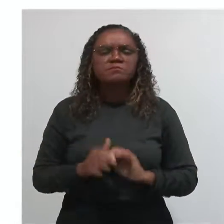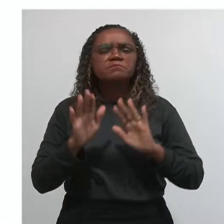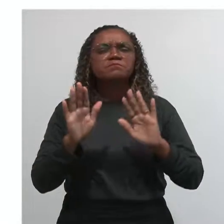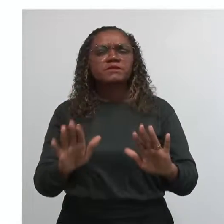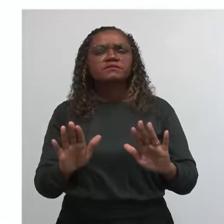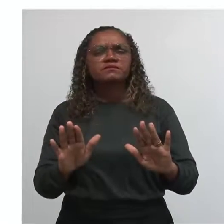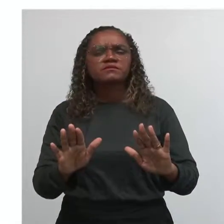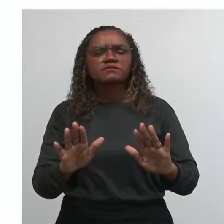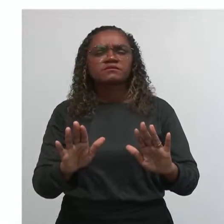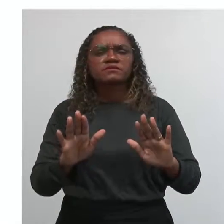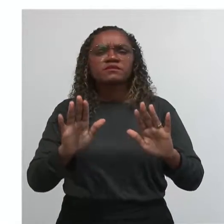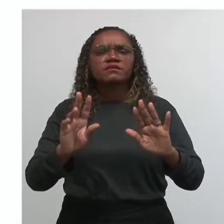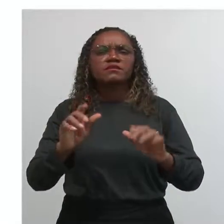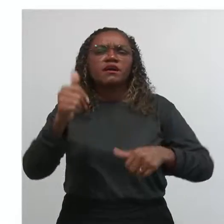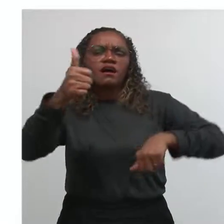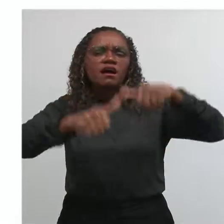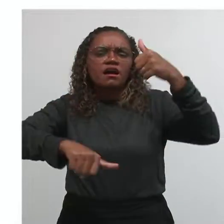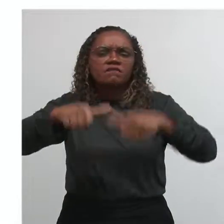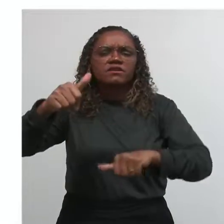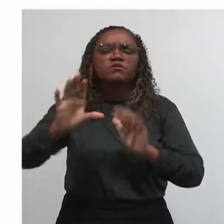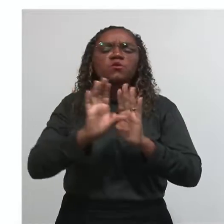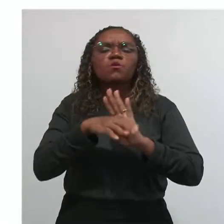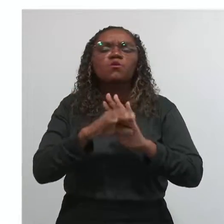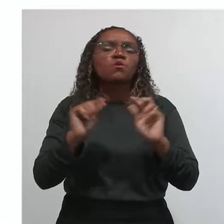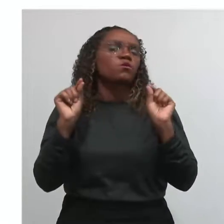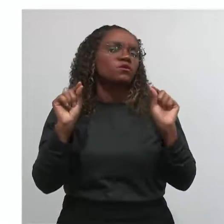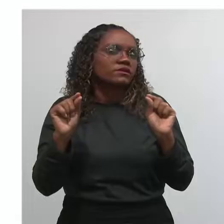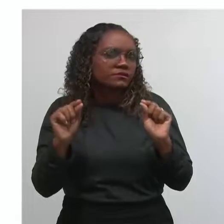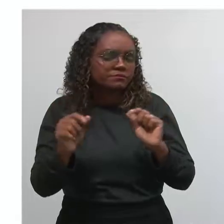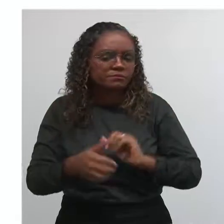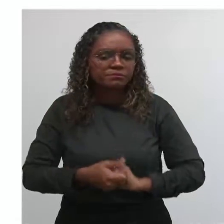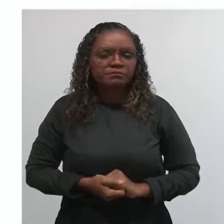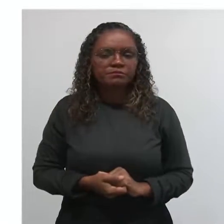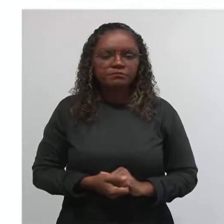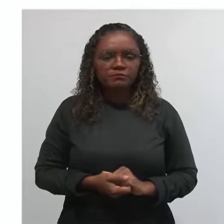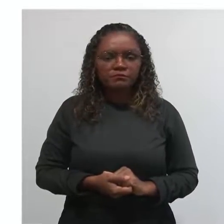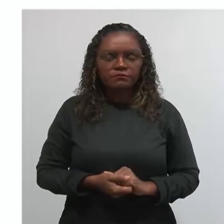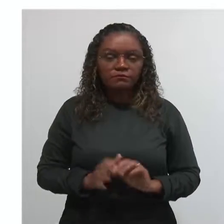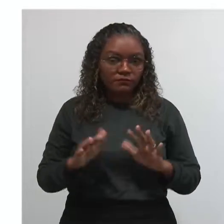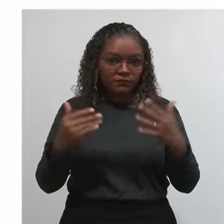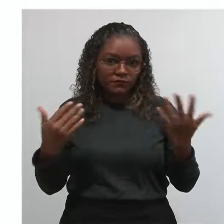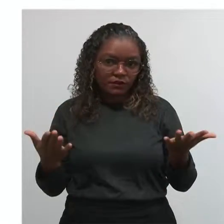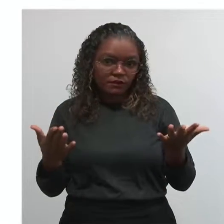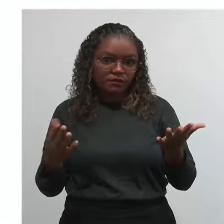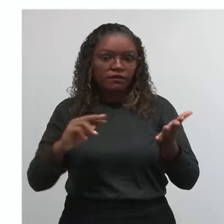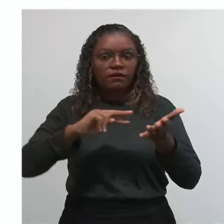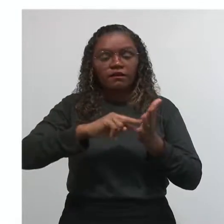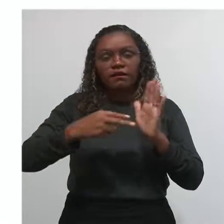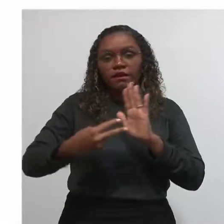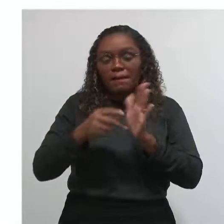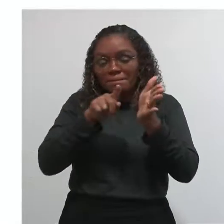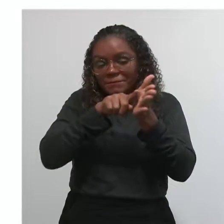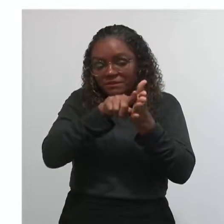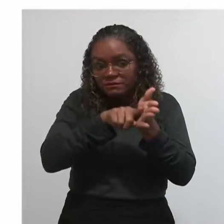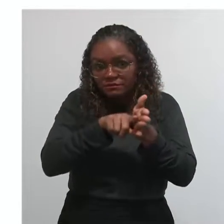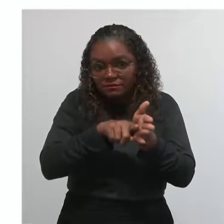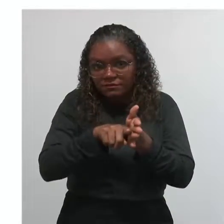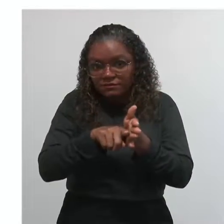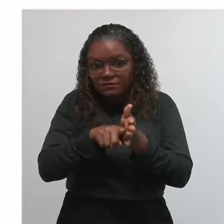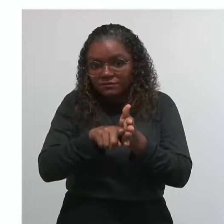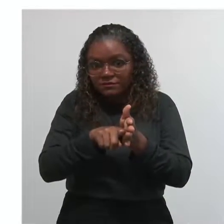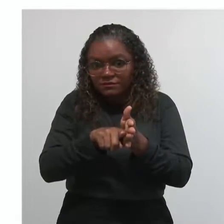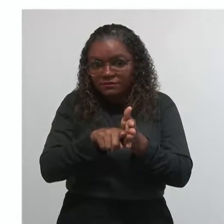avaliação, então, né? Qual que é o conceito da avaliação, tá? É uma forma de pesquisa social aplicada. Então,